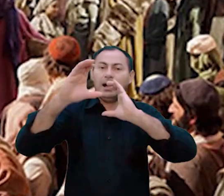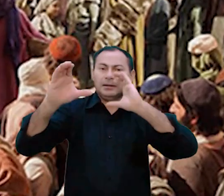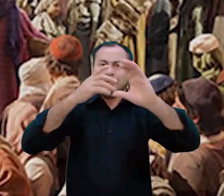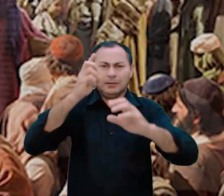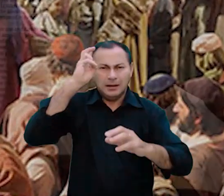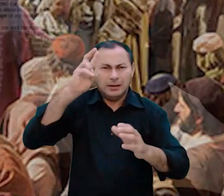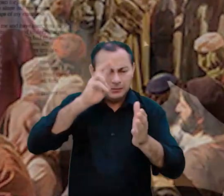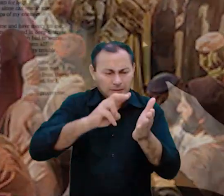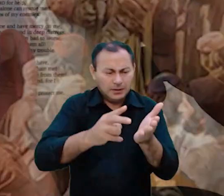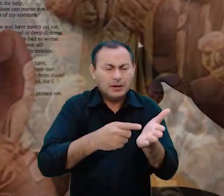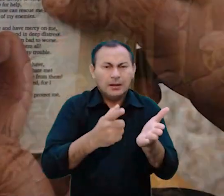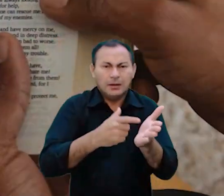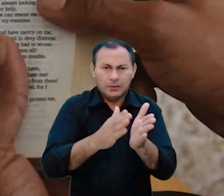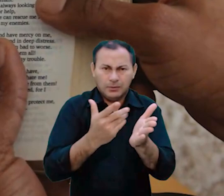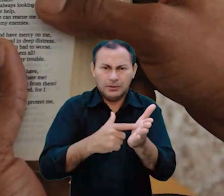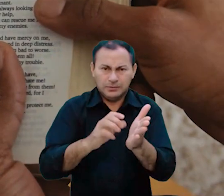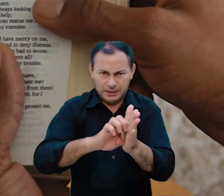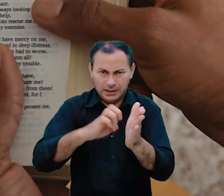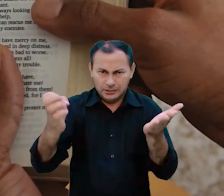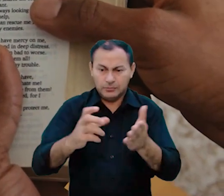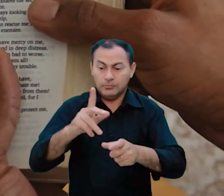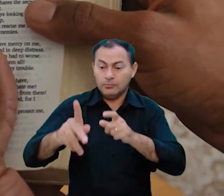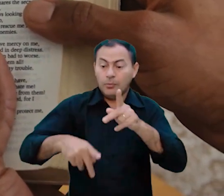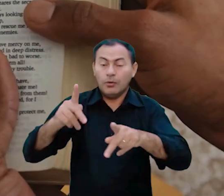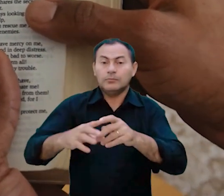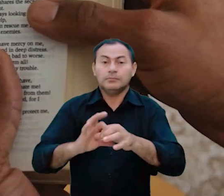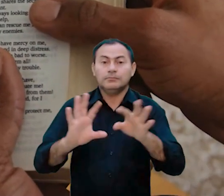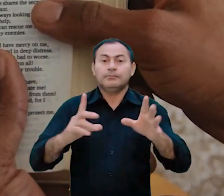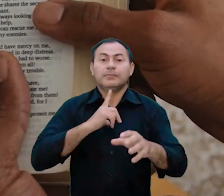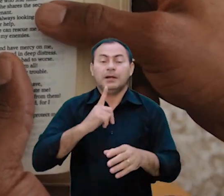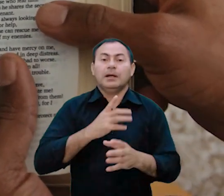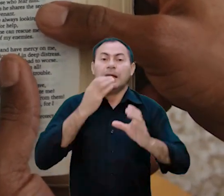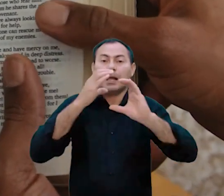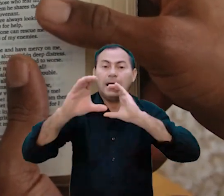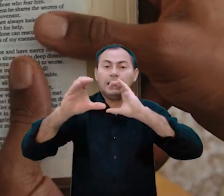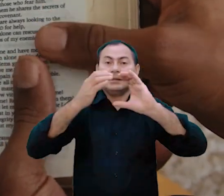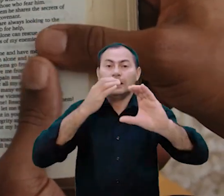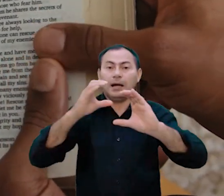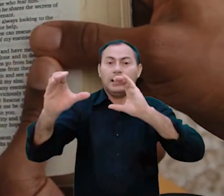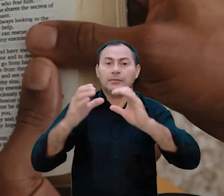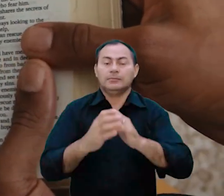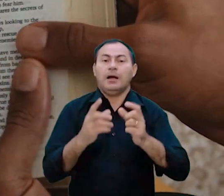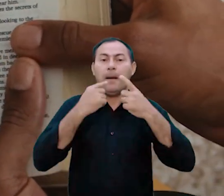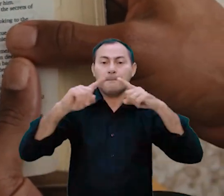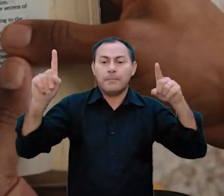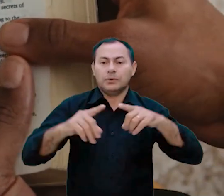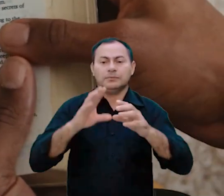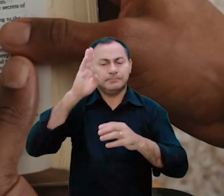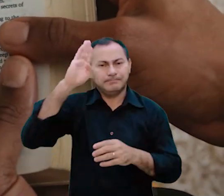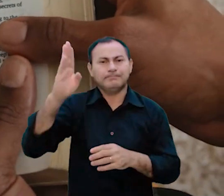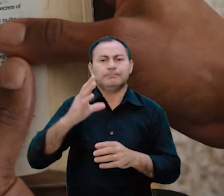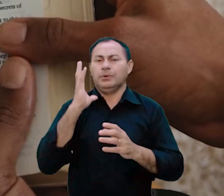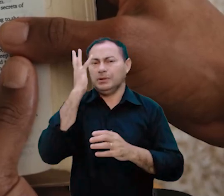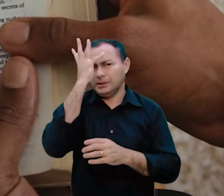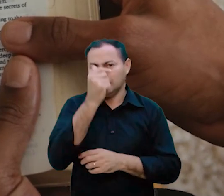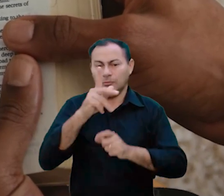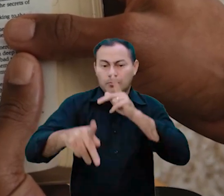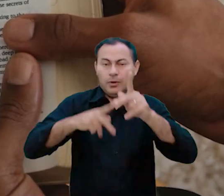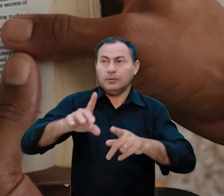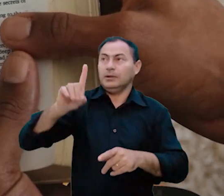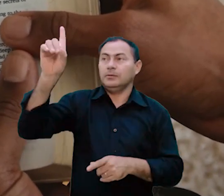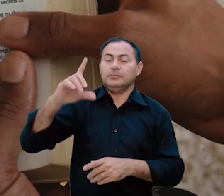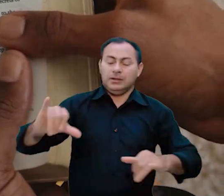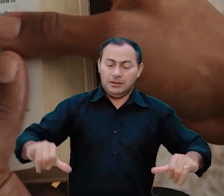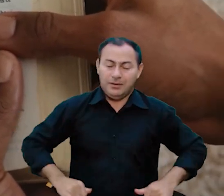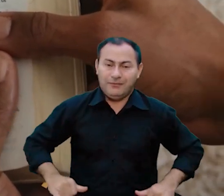Você percebeu isso quando leu o livro de Êxodo? Há momentos em que o povo simplesmente tem que cantar. A música é essencial quando